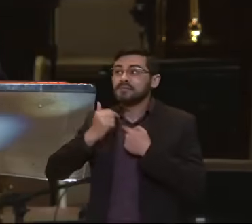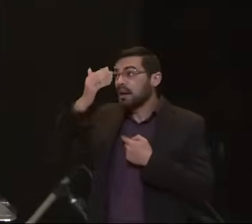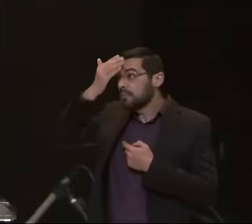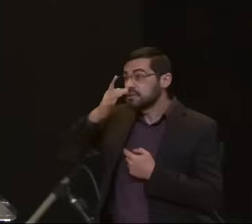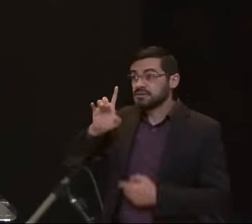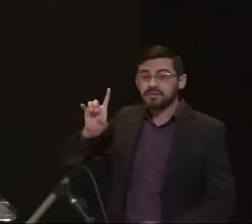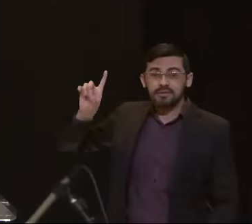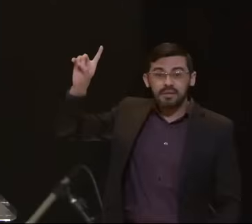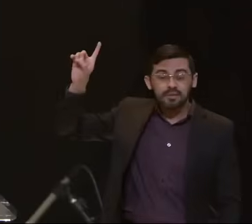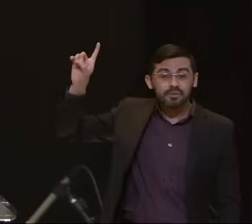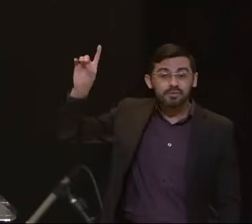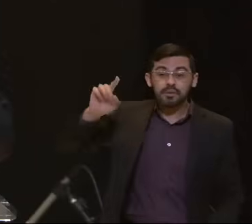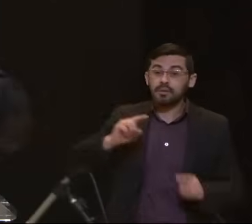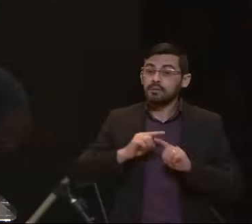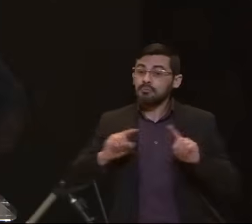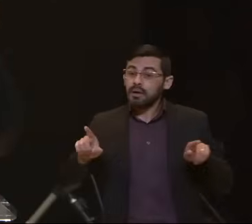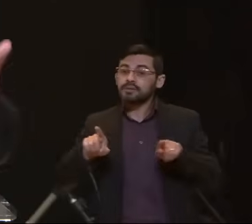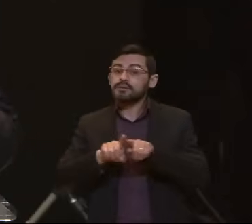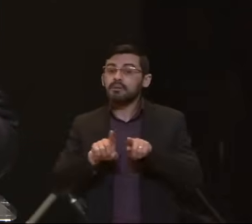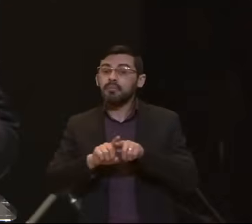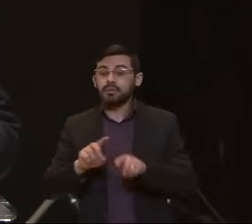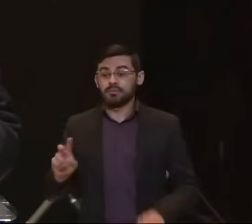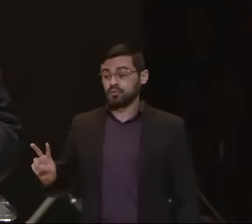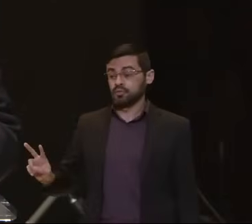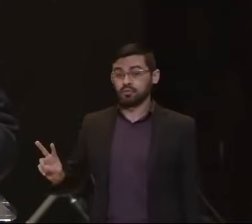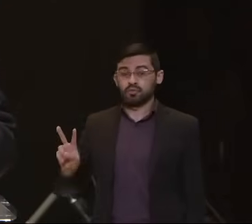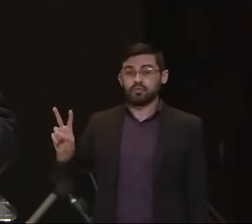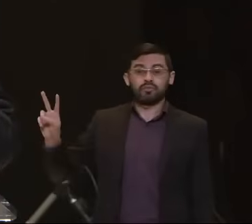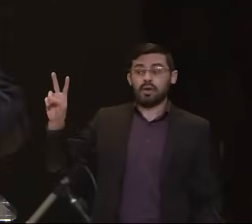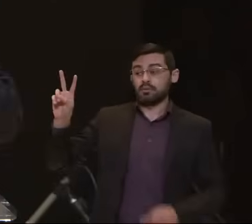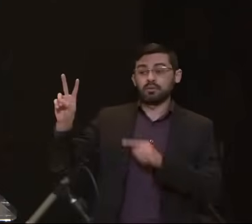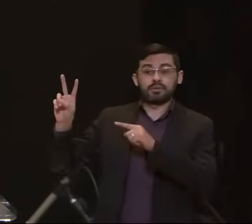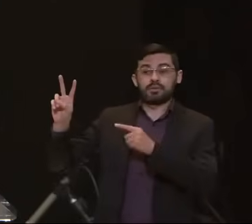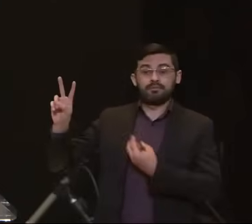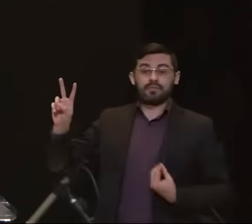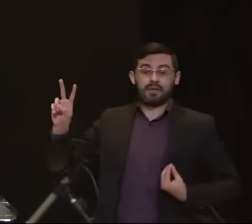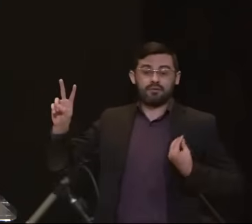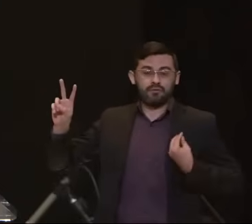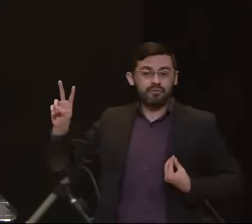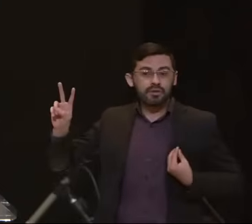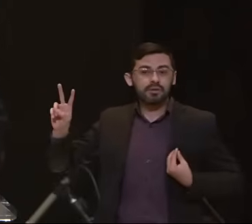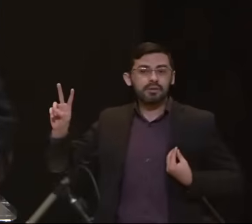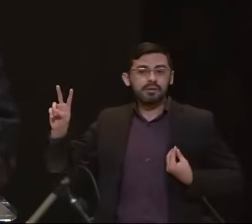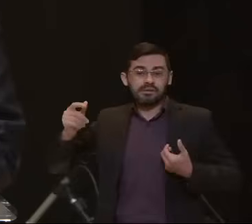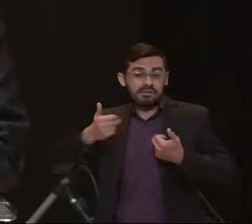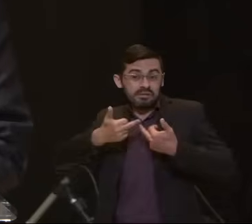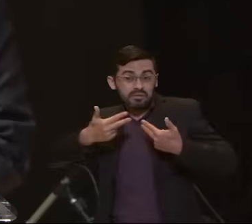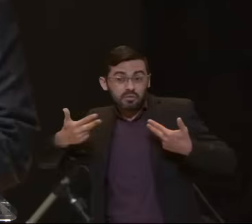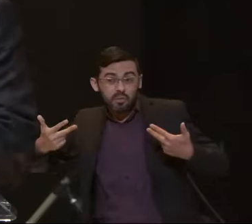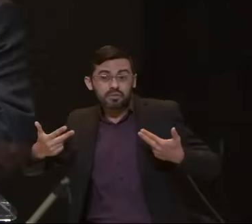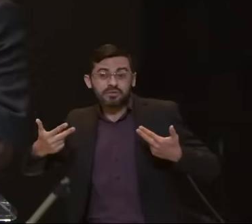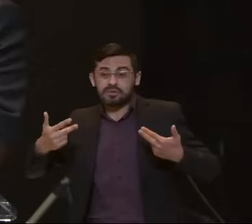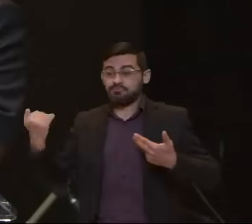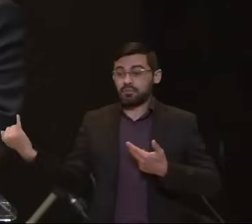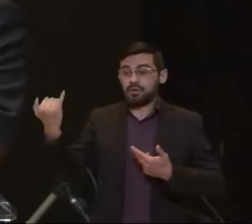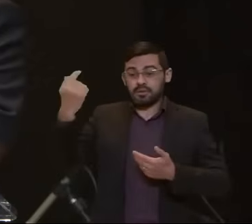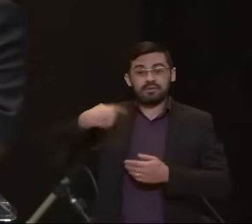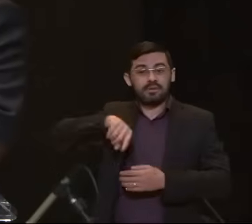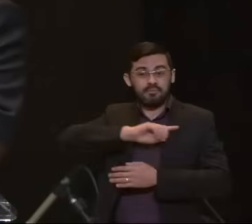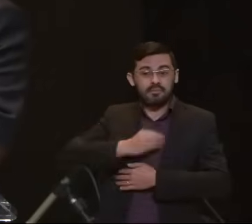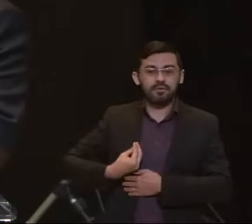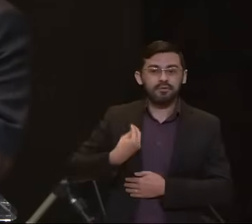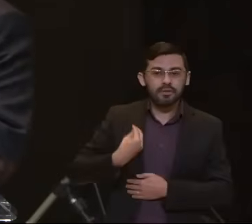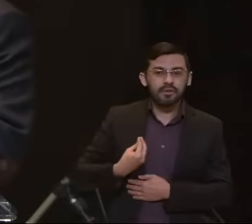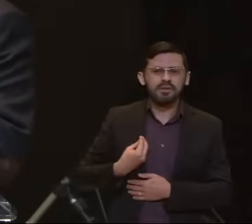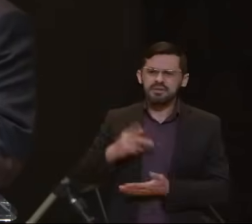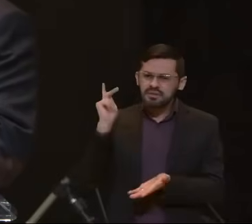de Deus, mas também nos valores da minha vida, nos princípios que eu abraço, e isso faz com